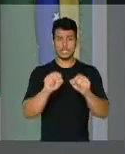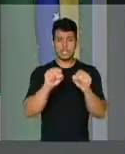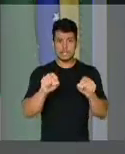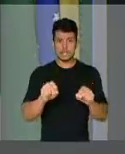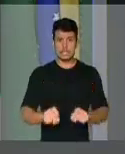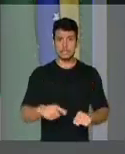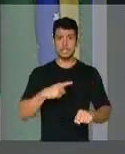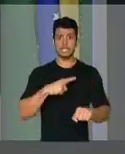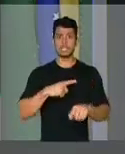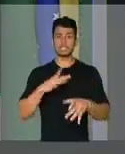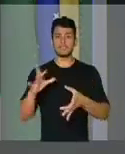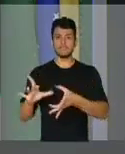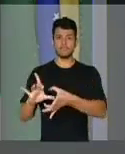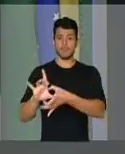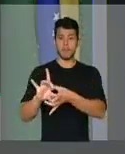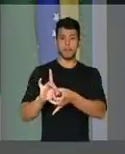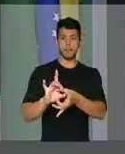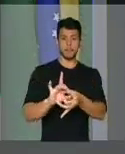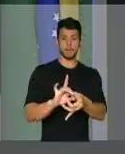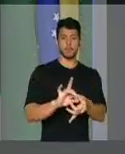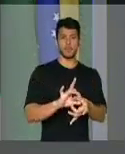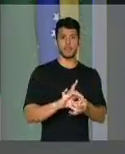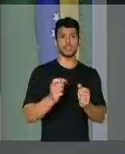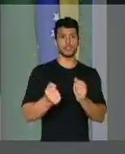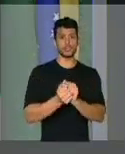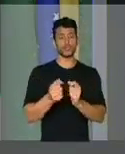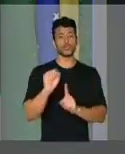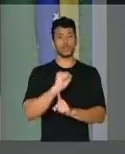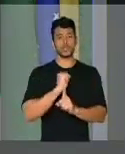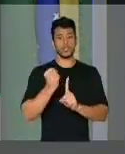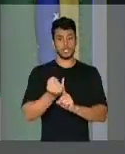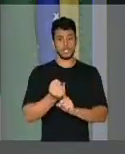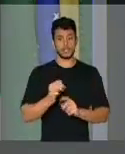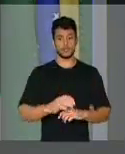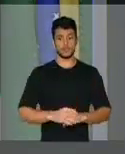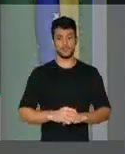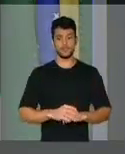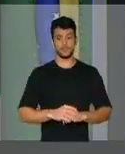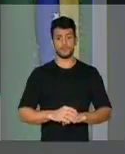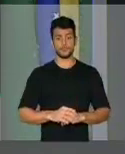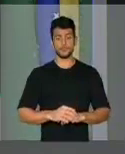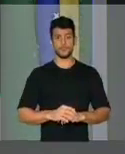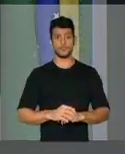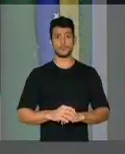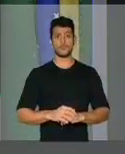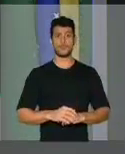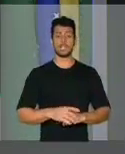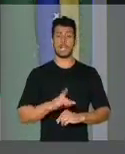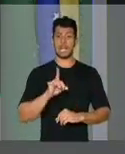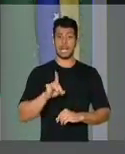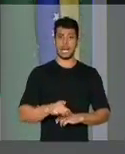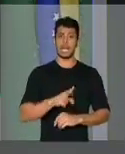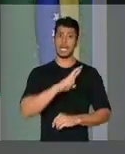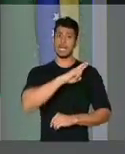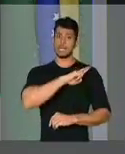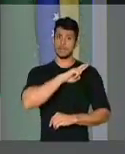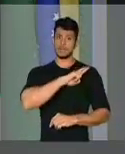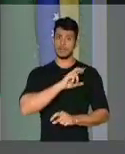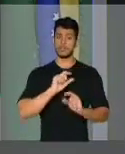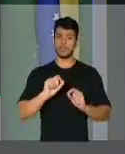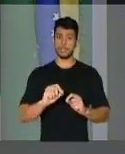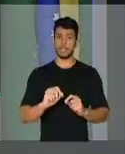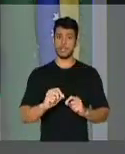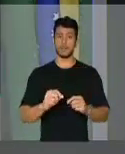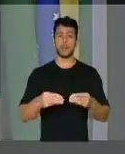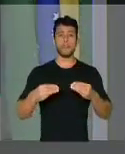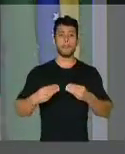integrada em articulação com a sociedade. Caberá ao Ministério da Segurança